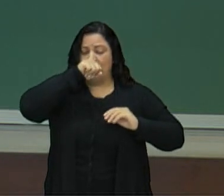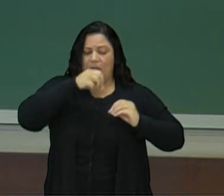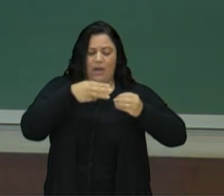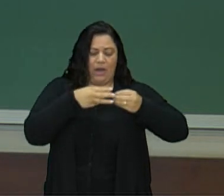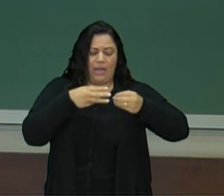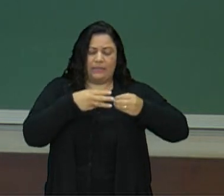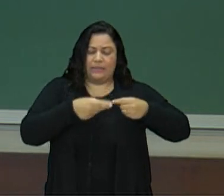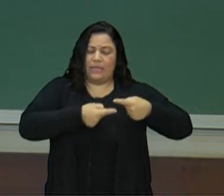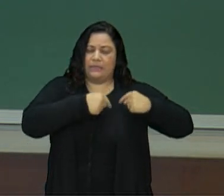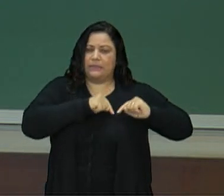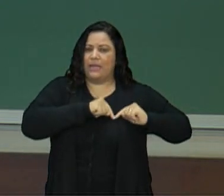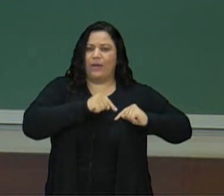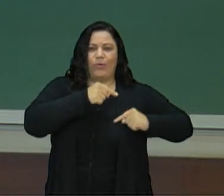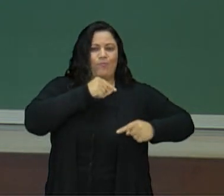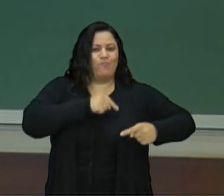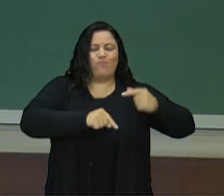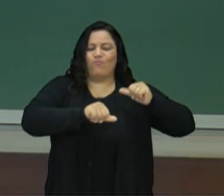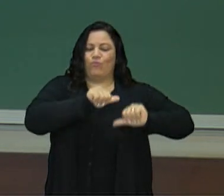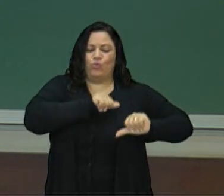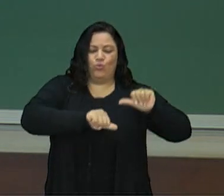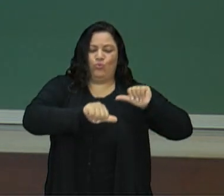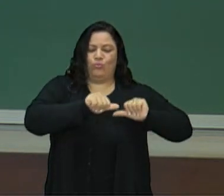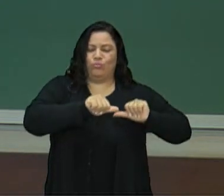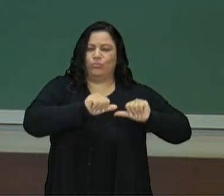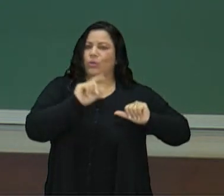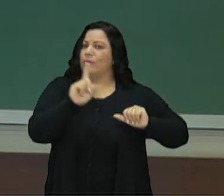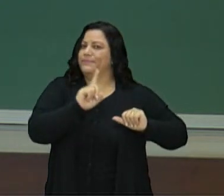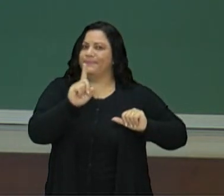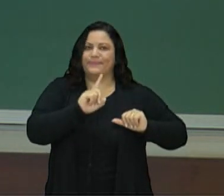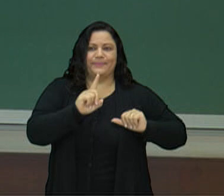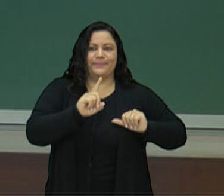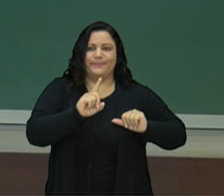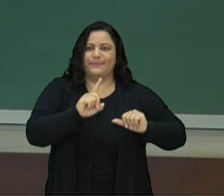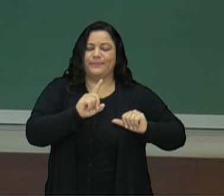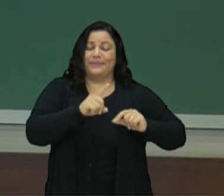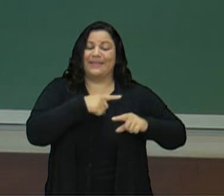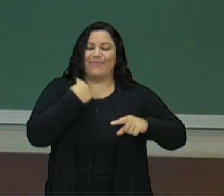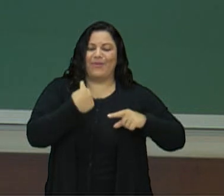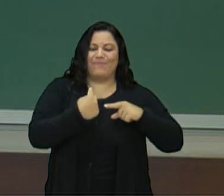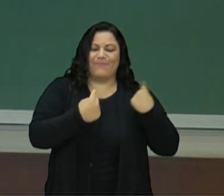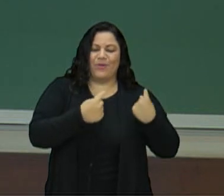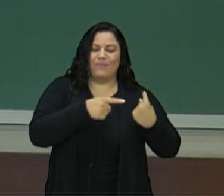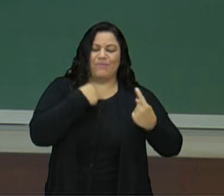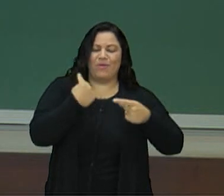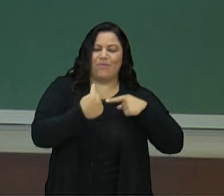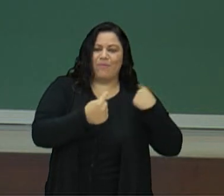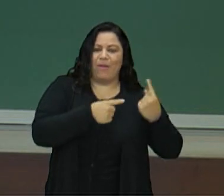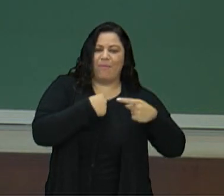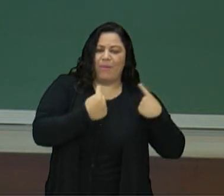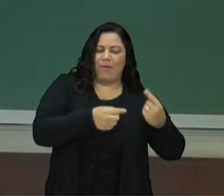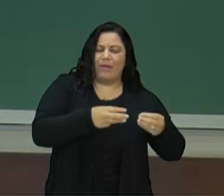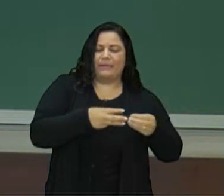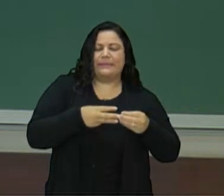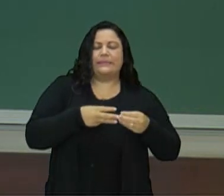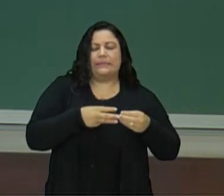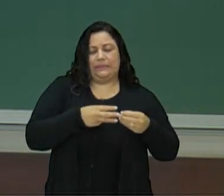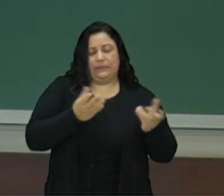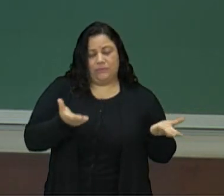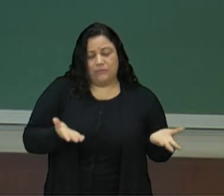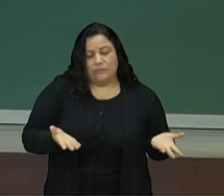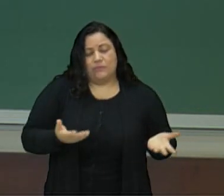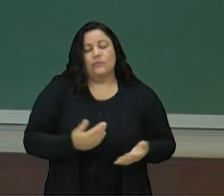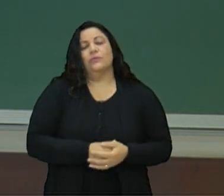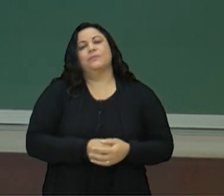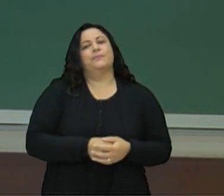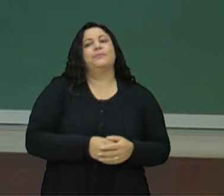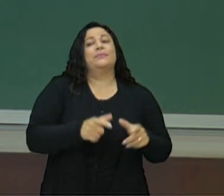cardíacas. Há estudos para tentar fazer fenômenos, induzir fenômenos de reposição dessas células. Porém, não. A